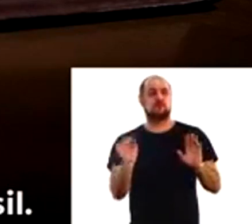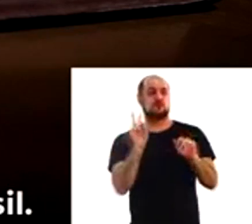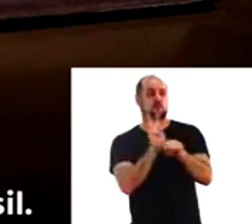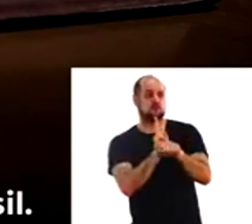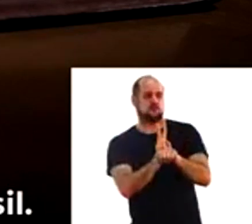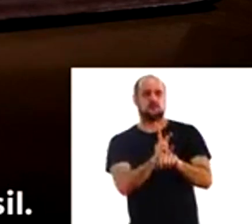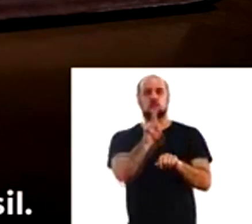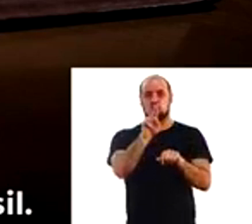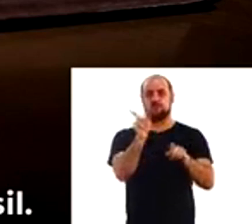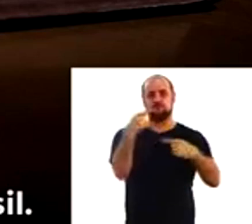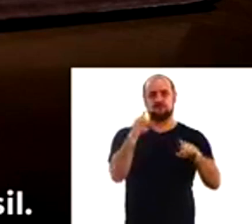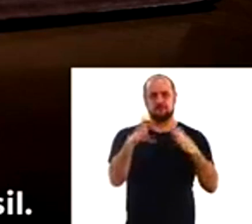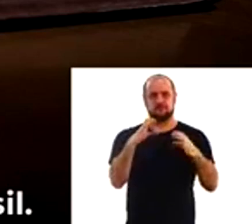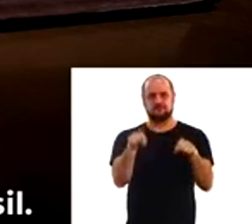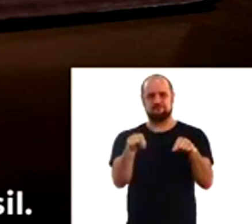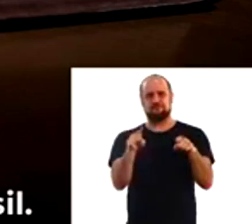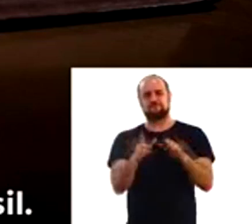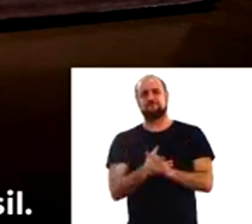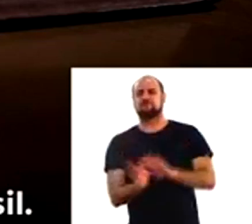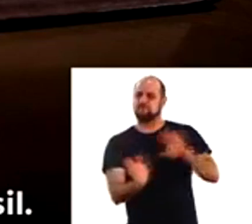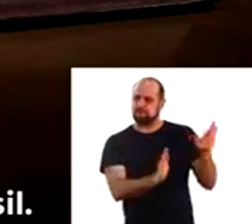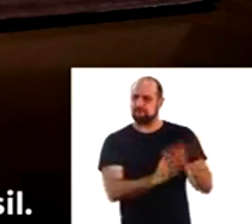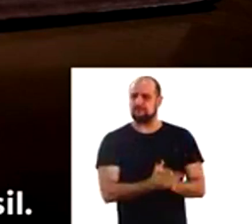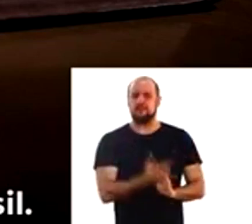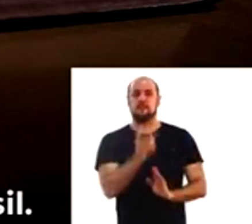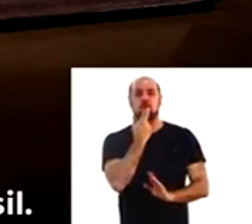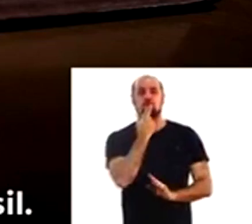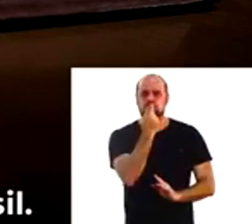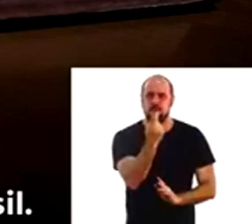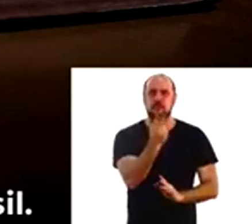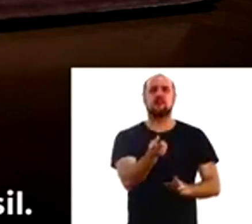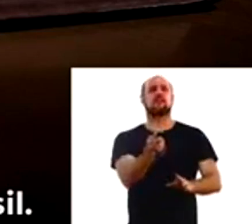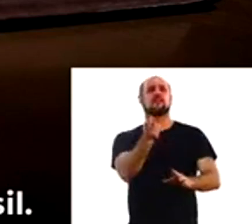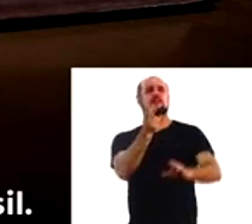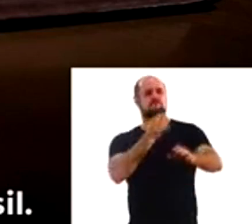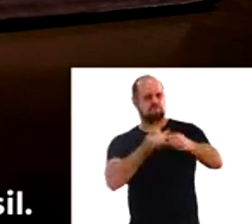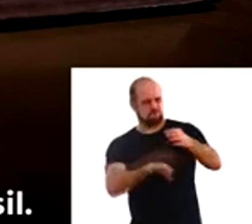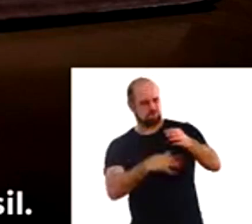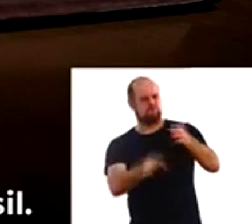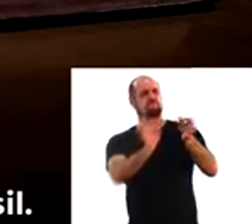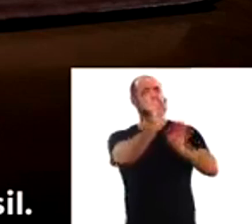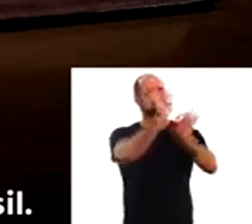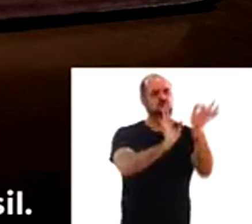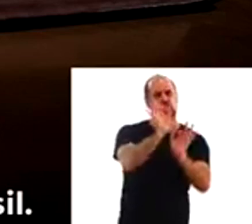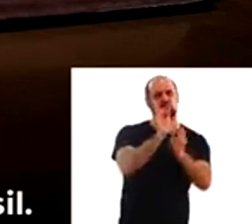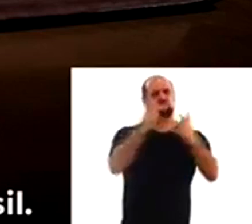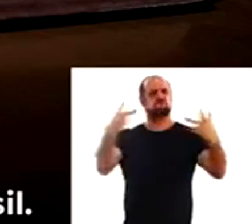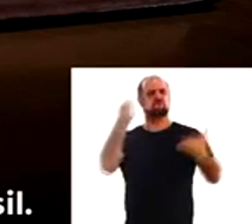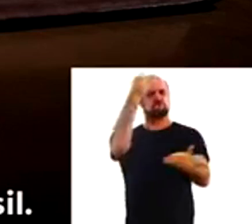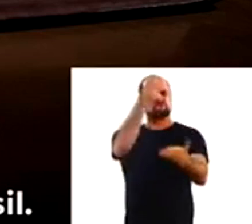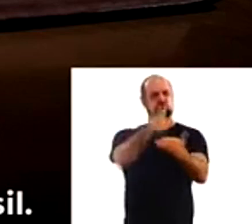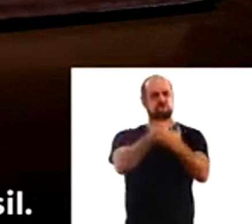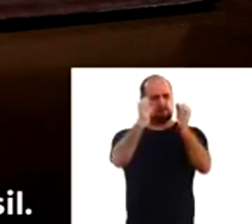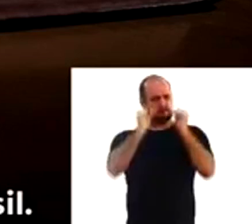na última canção. Dize estas coisas, exorta e repreende também com toda a